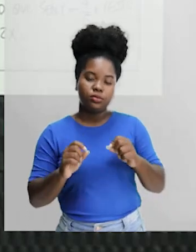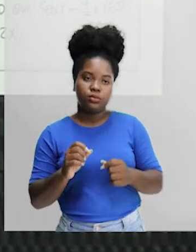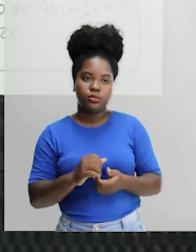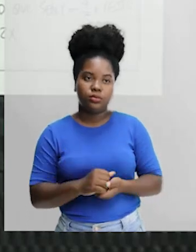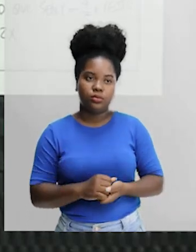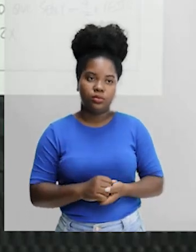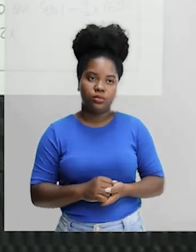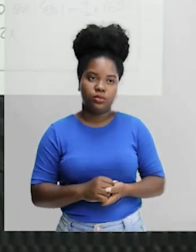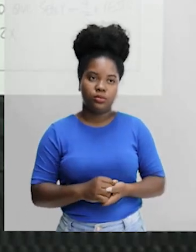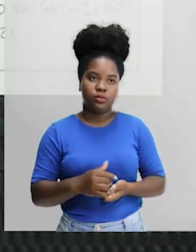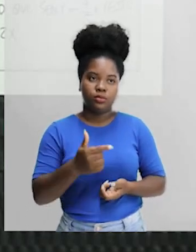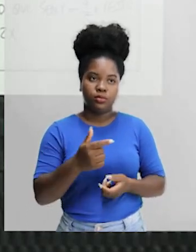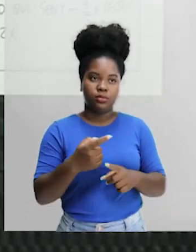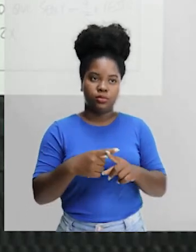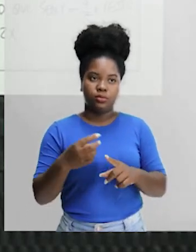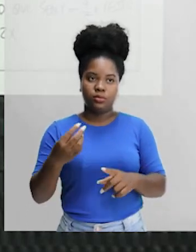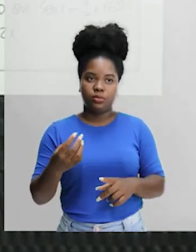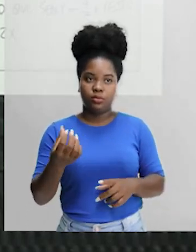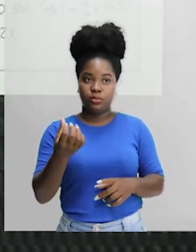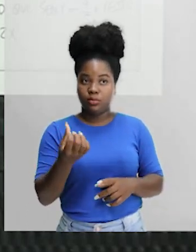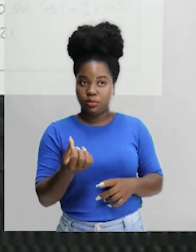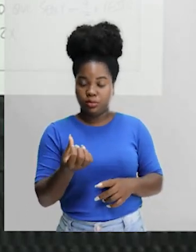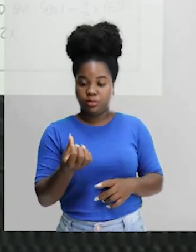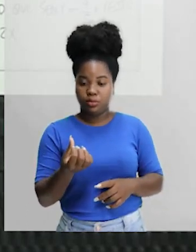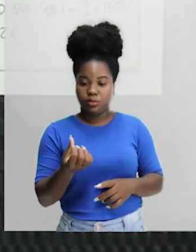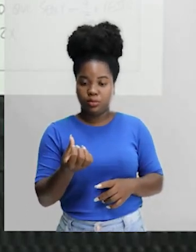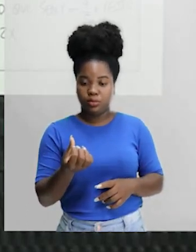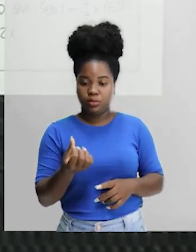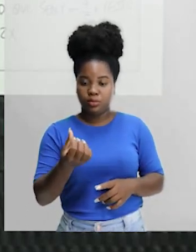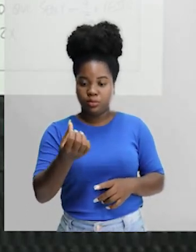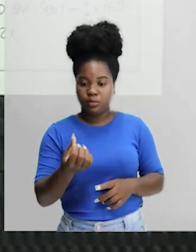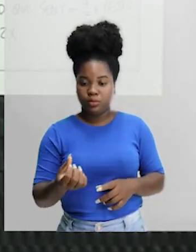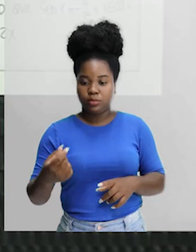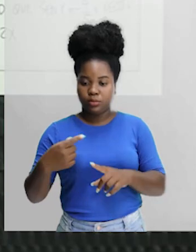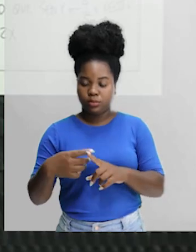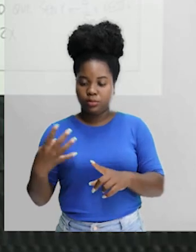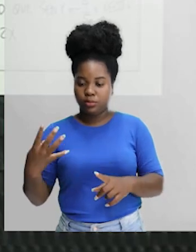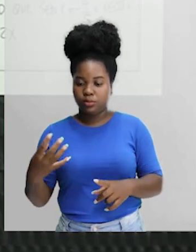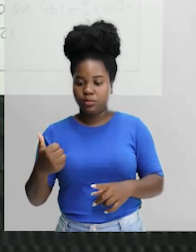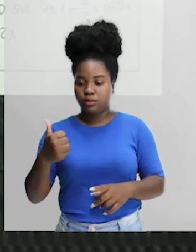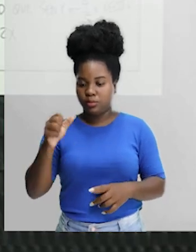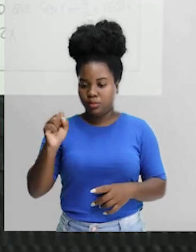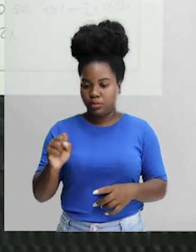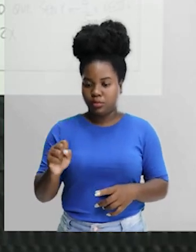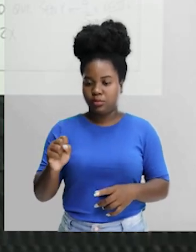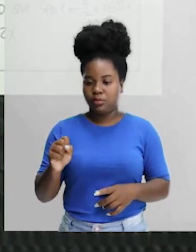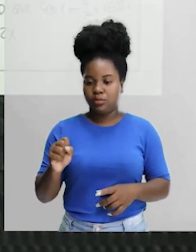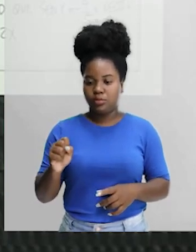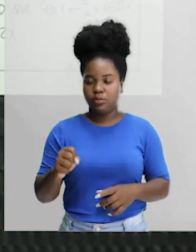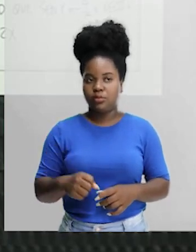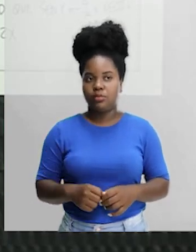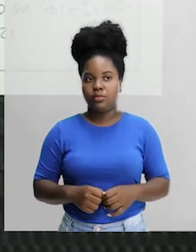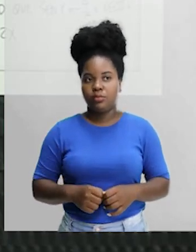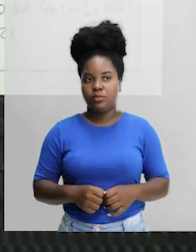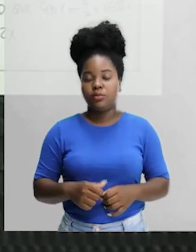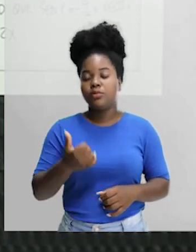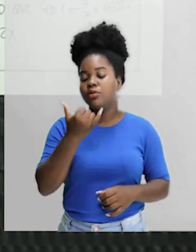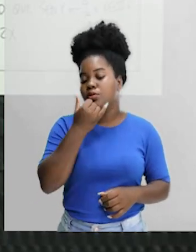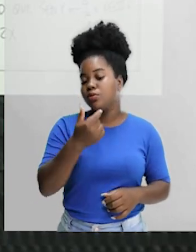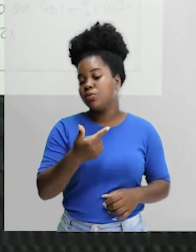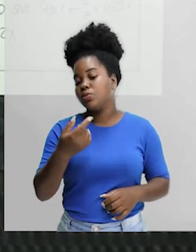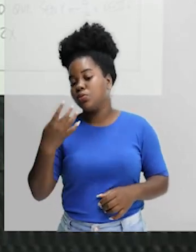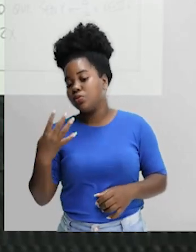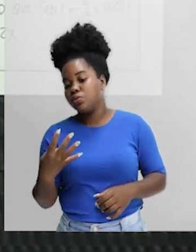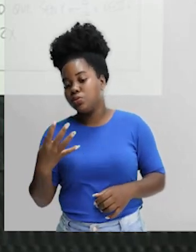igual 2 vezes 3, 6, né? 6 vezes 4 dá 18, não é isso? Aliás, 24,